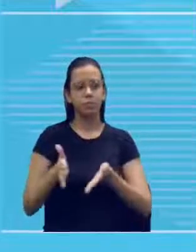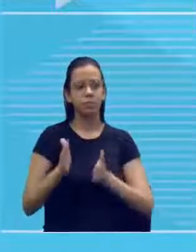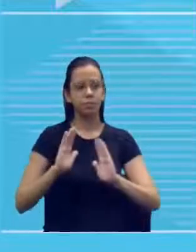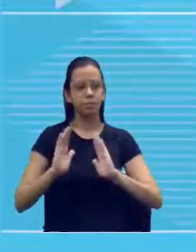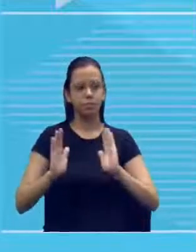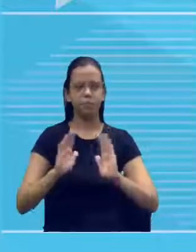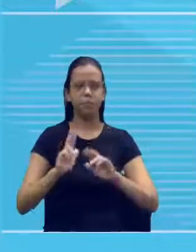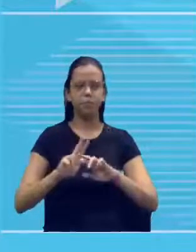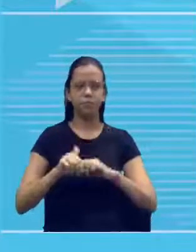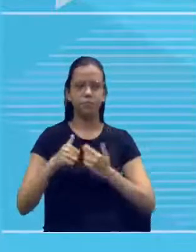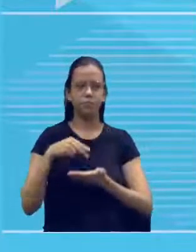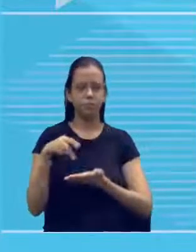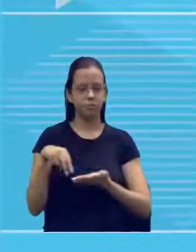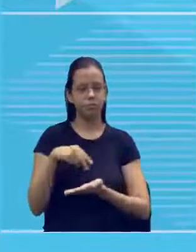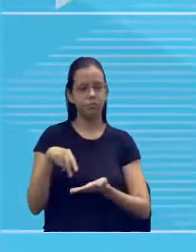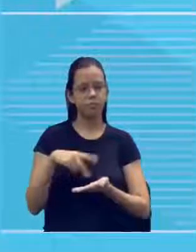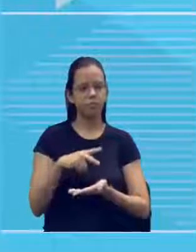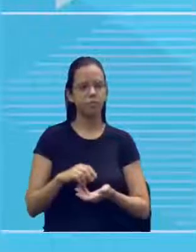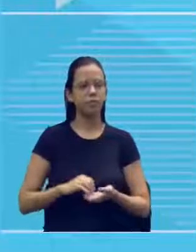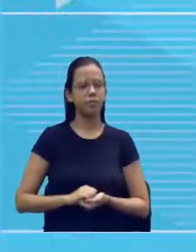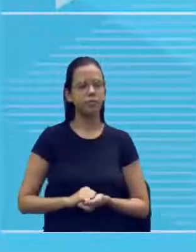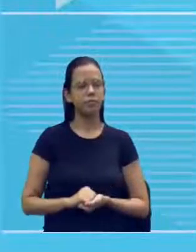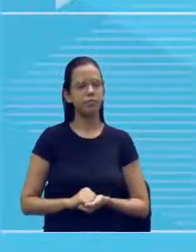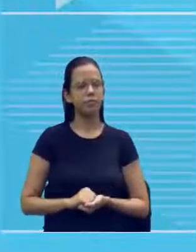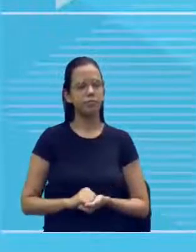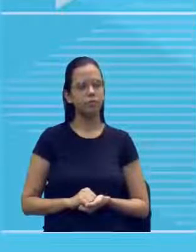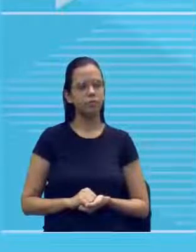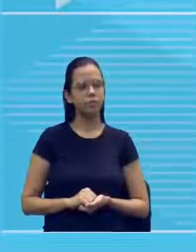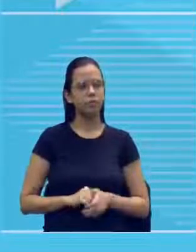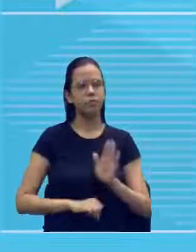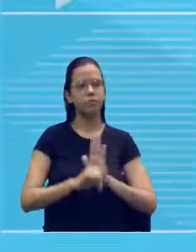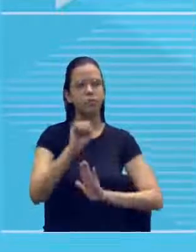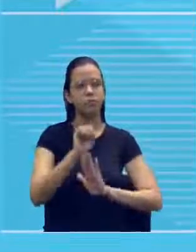dança, né? No século